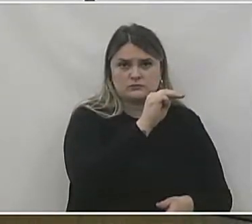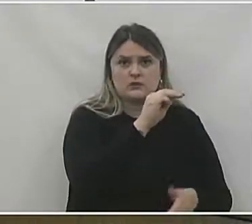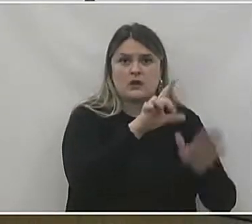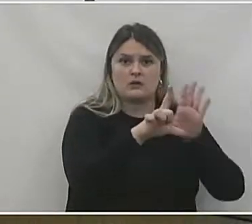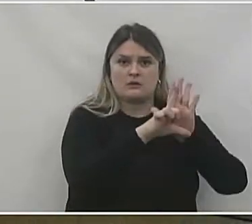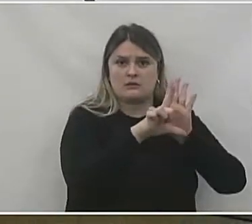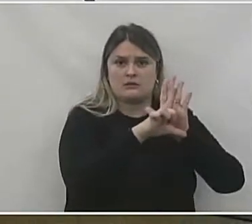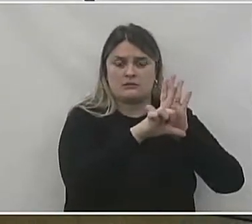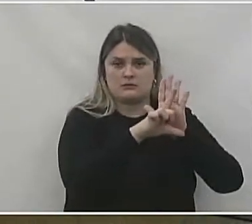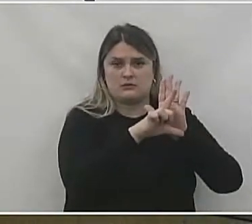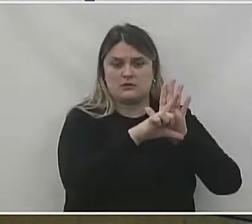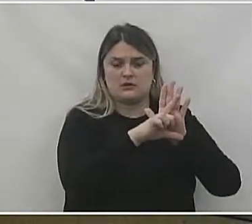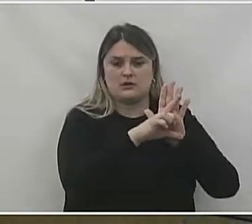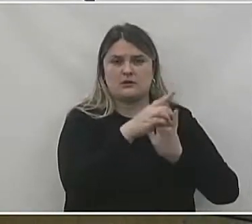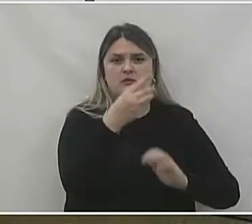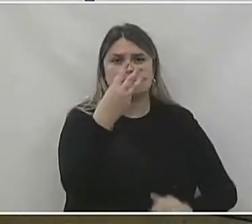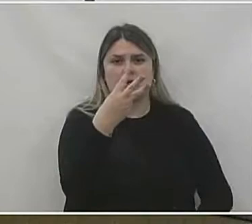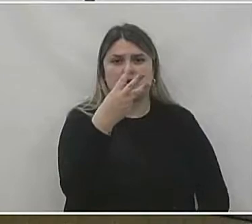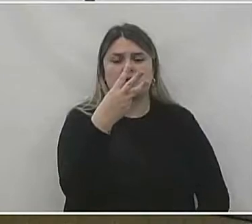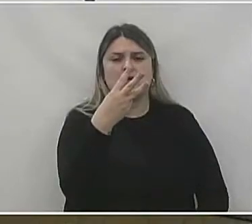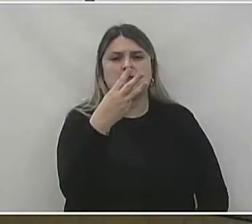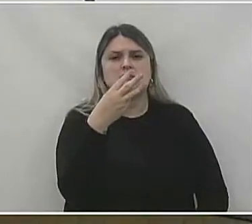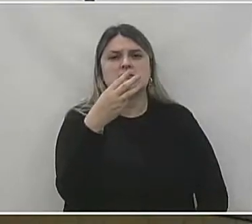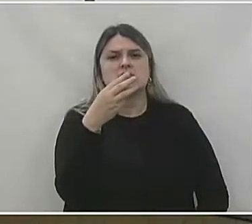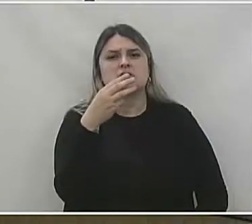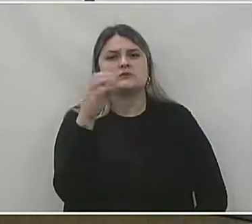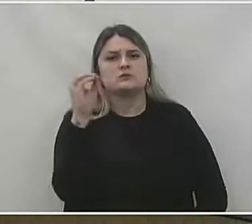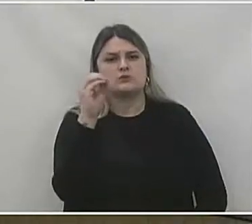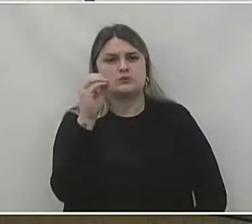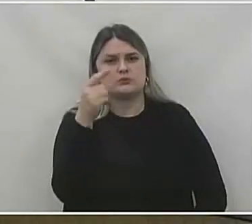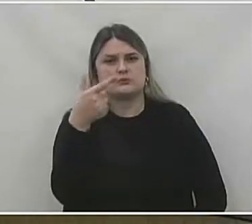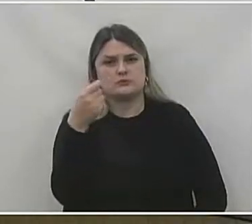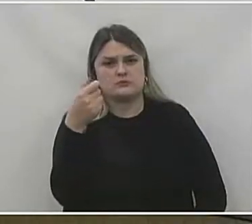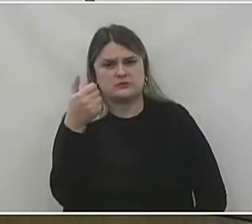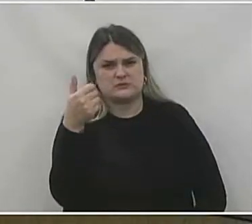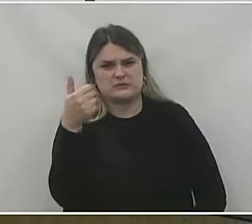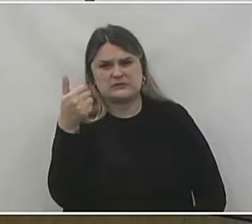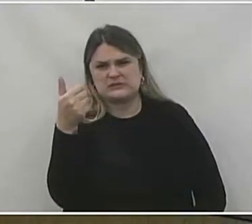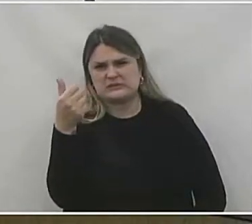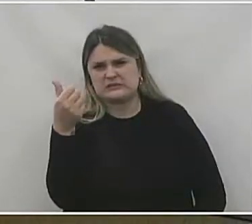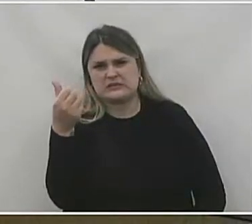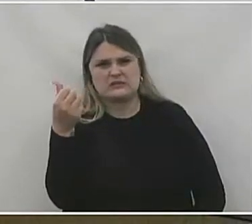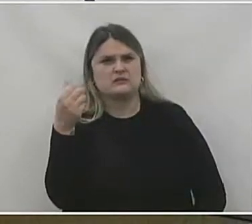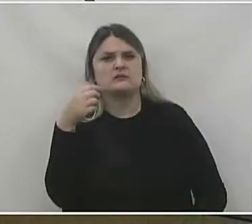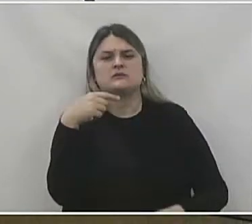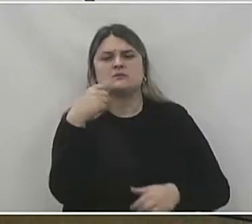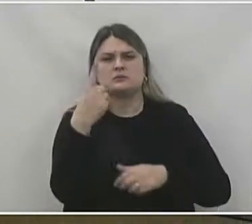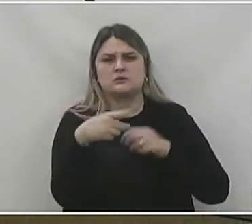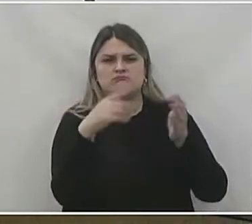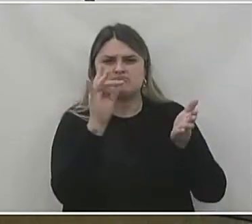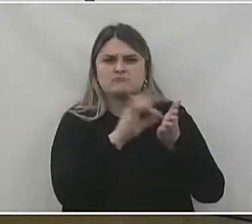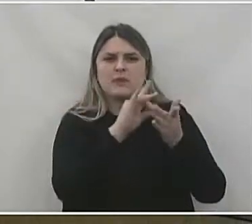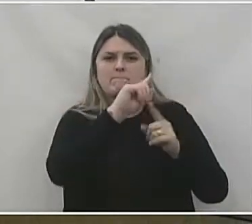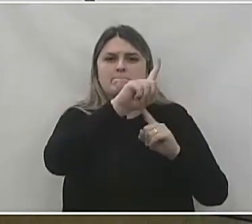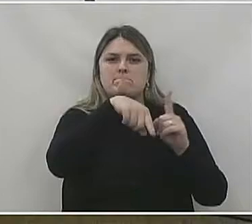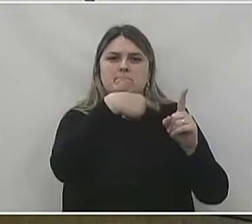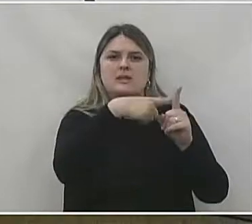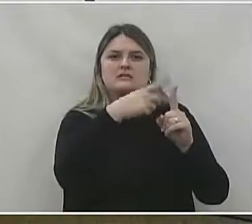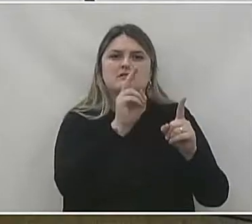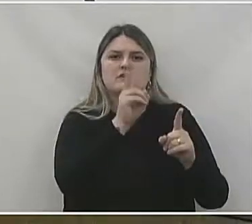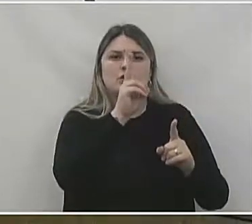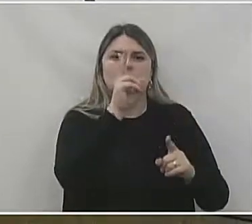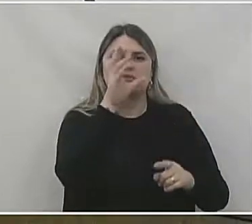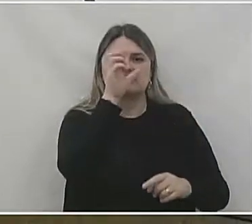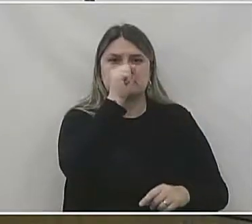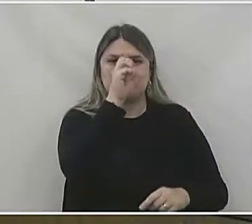leite 3D de 10 de 2017 certo e depois foi instituído o aumento no horário